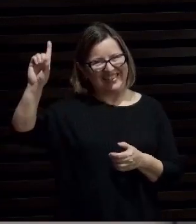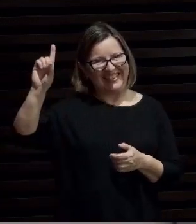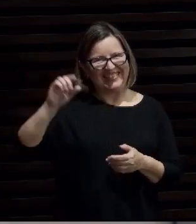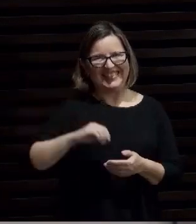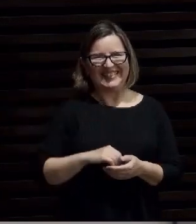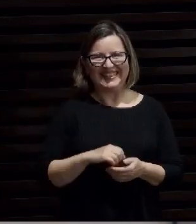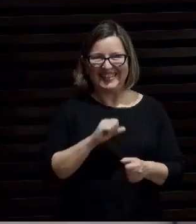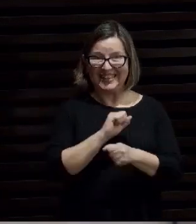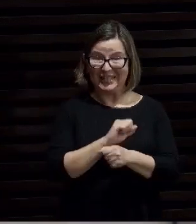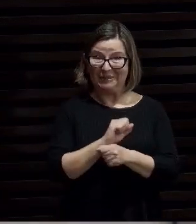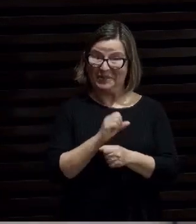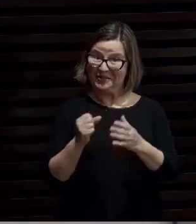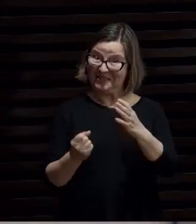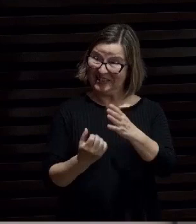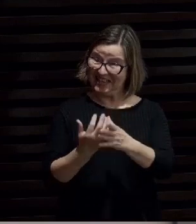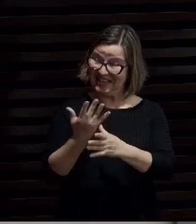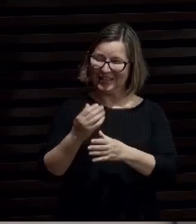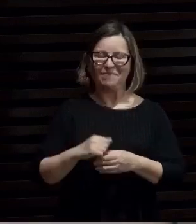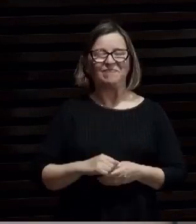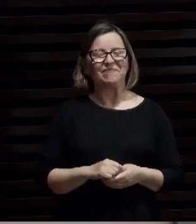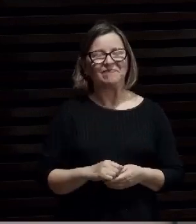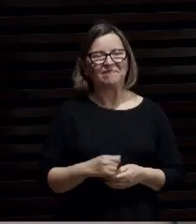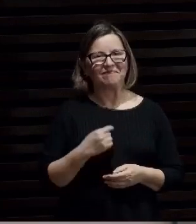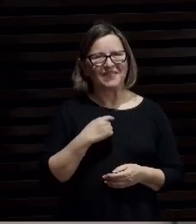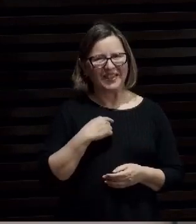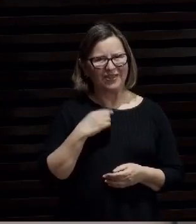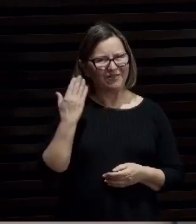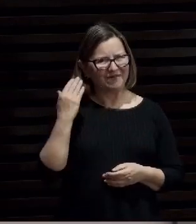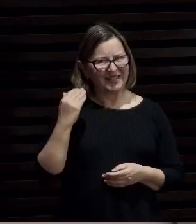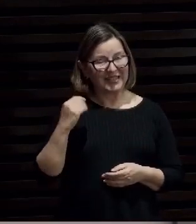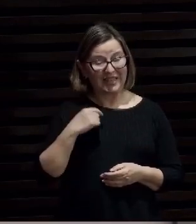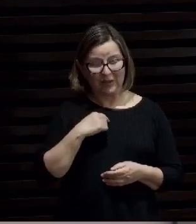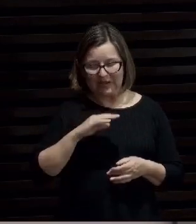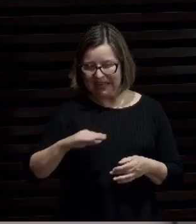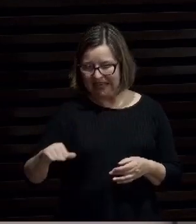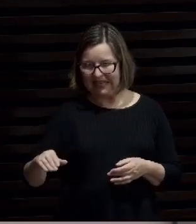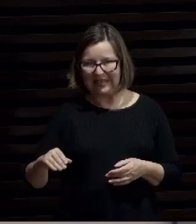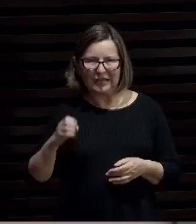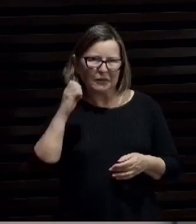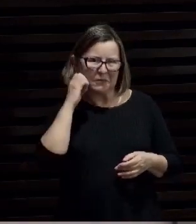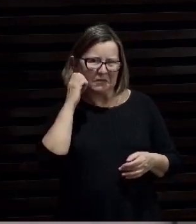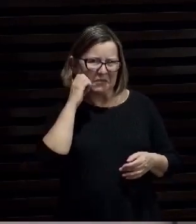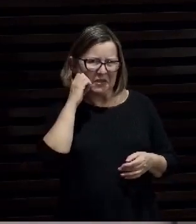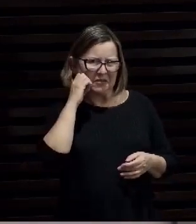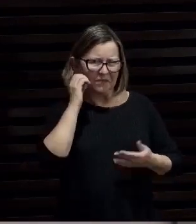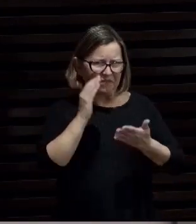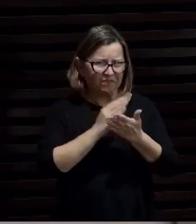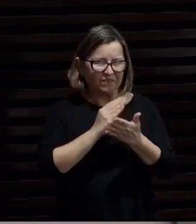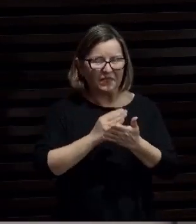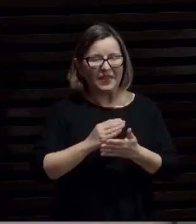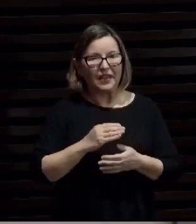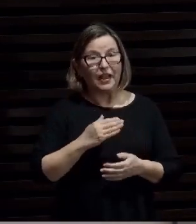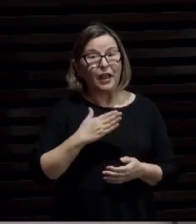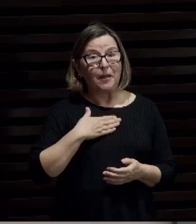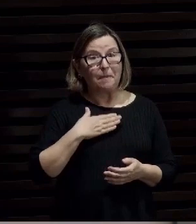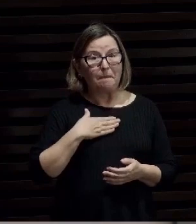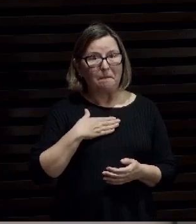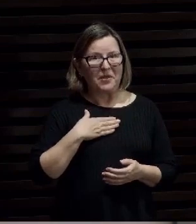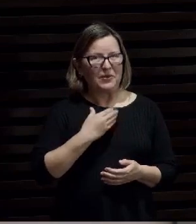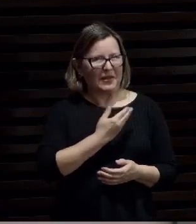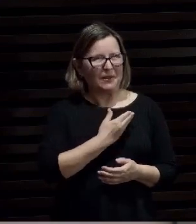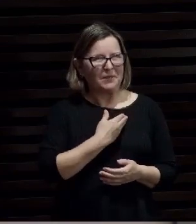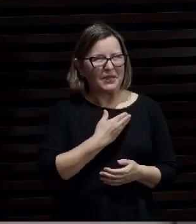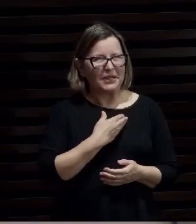Amados, quando eu era criança, a minha mãe, muitas vezes eu estava com meus amiguinhos em casa, com os primos em casa, a minha